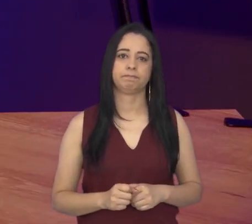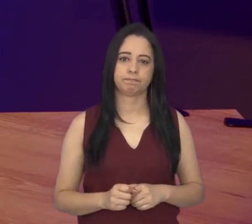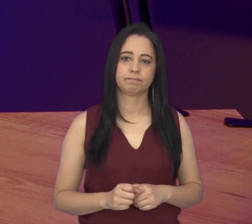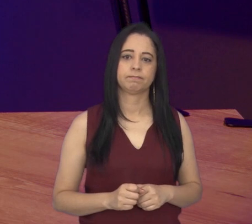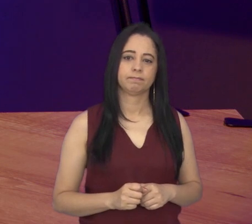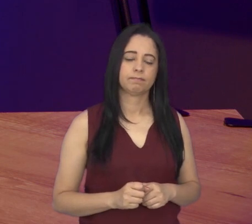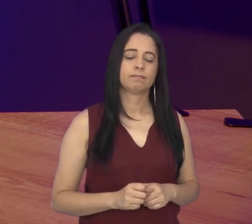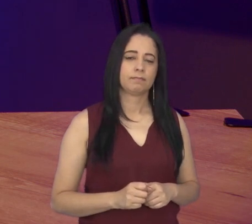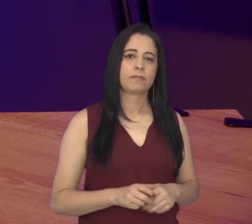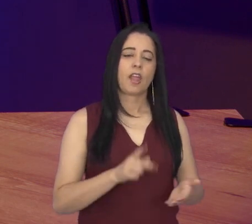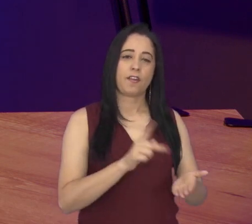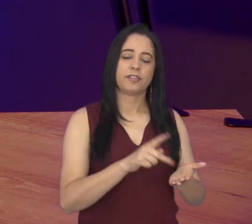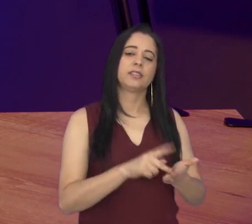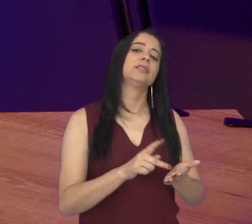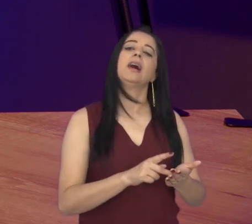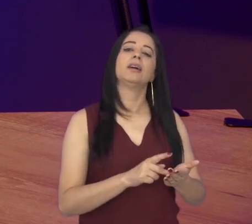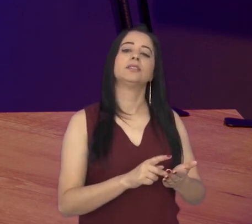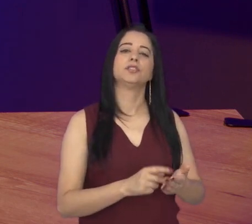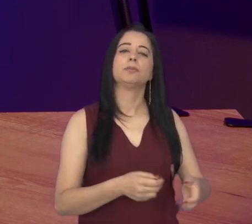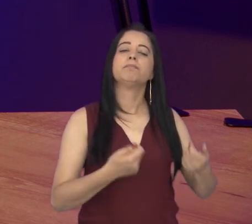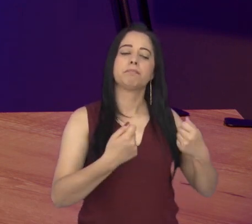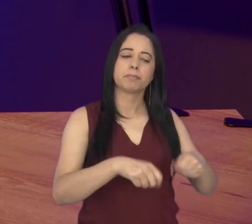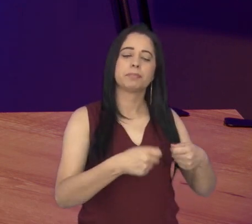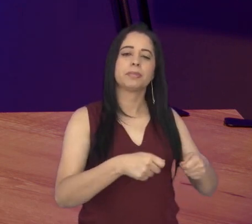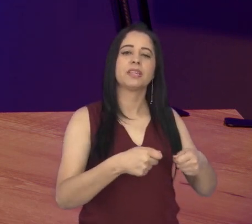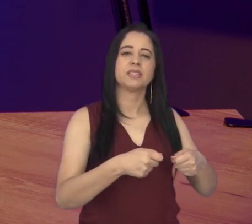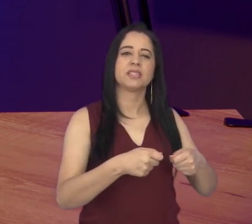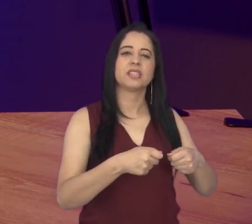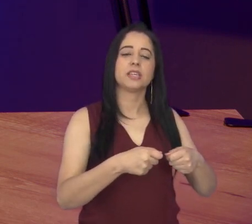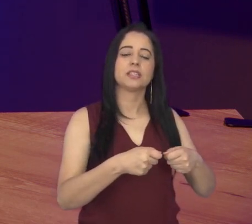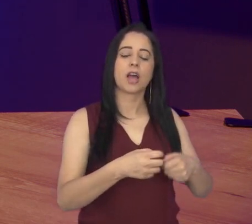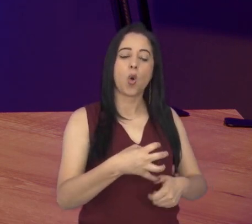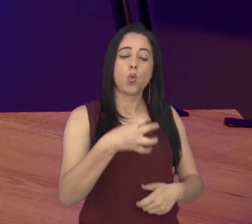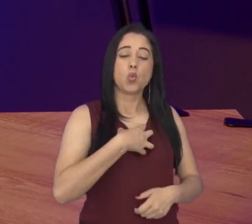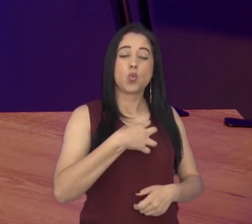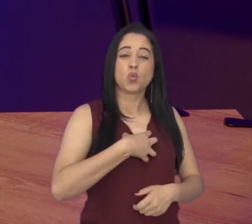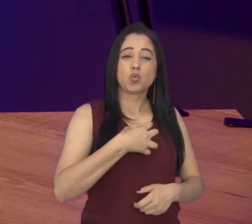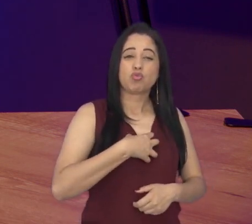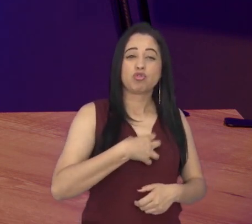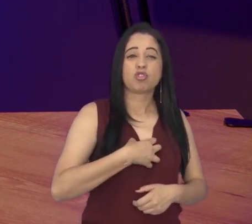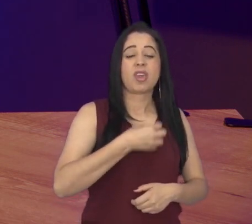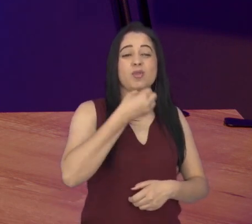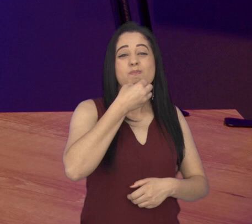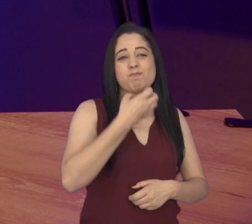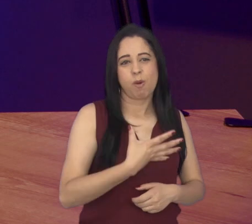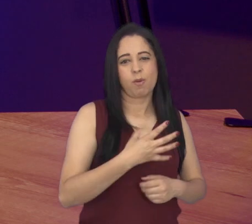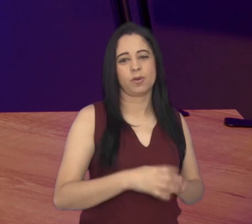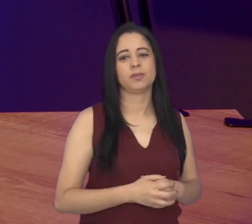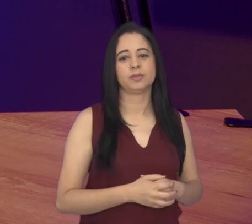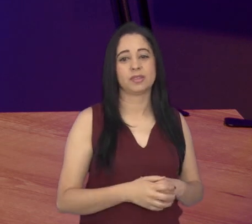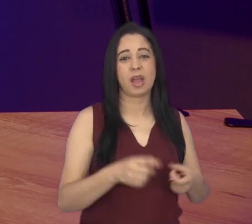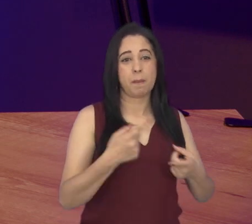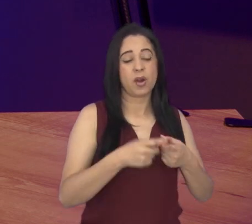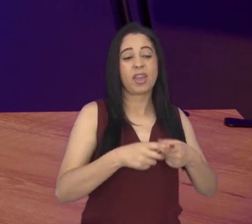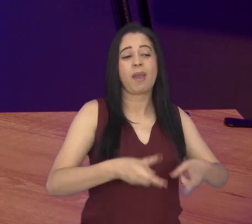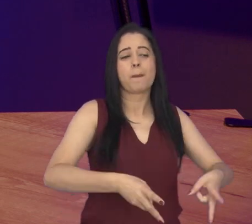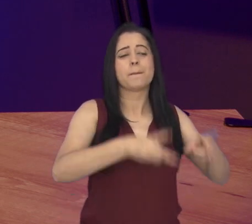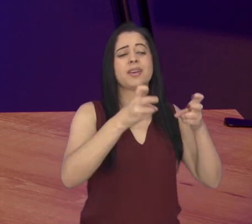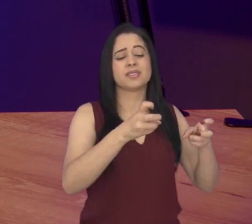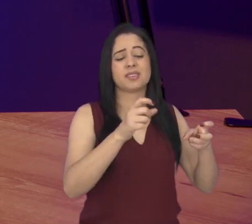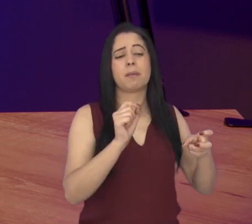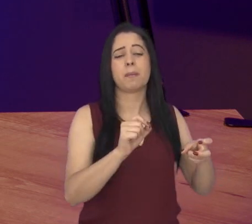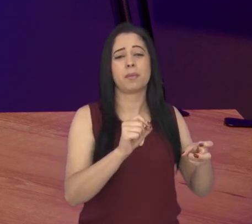humanos, né, precisando falar de humanidade, até contraditório, mas frente a tantas coisas que a gente vem presenciando, às vezes